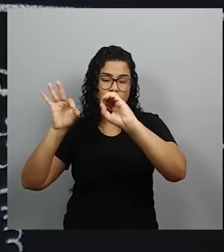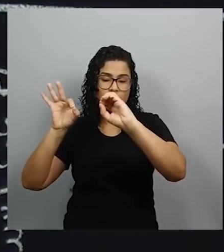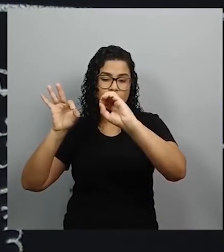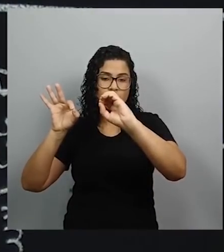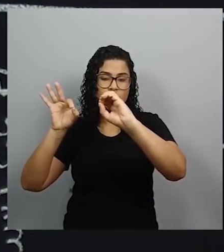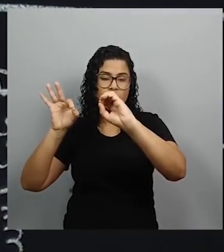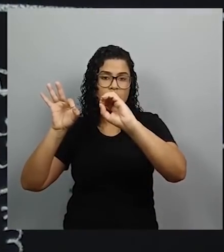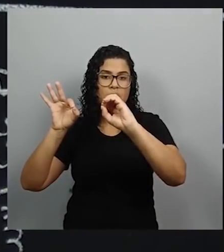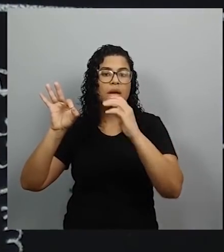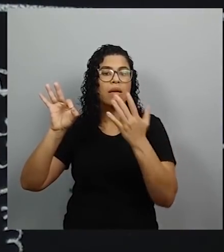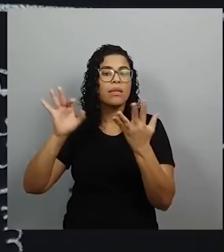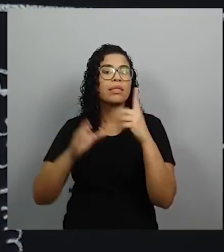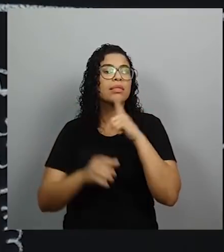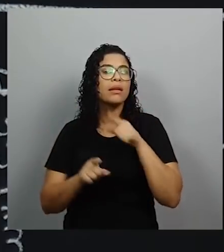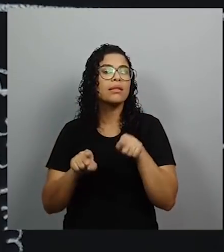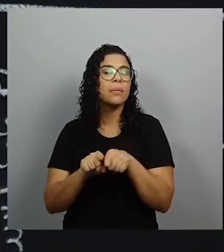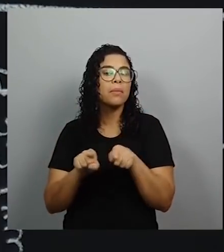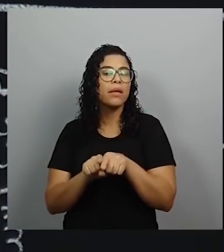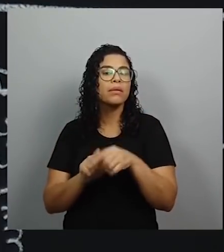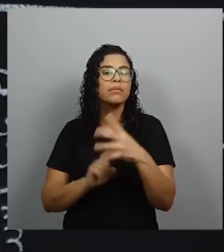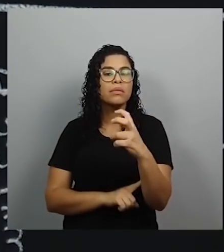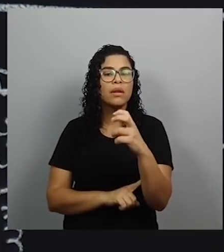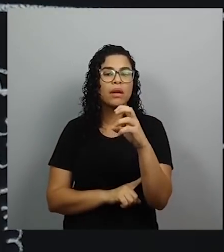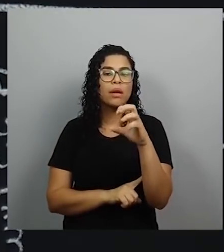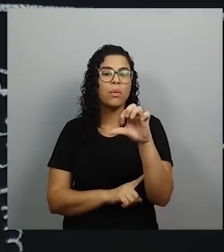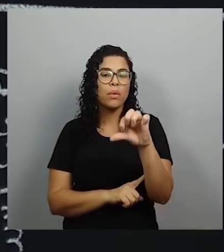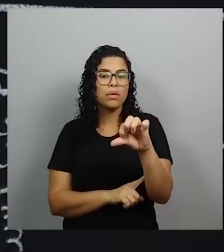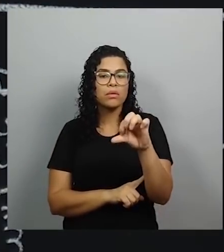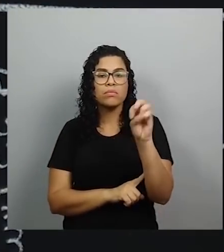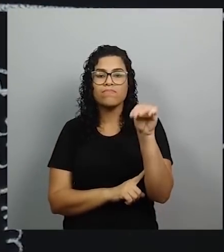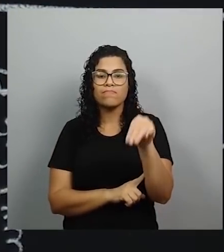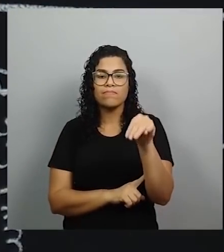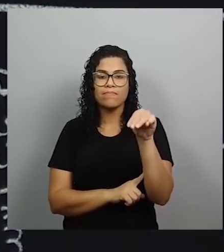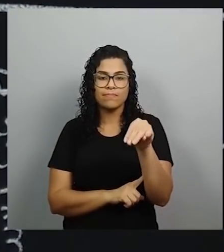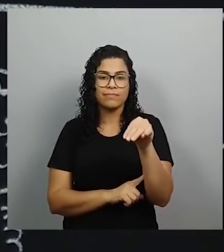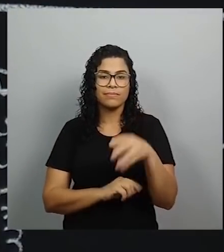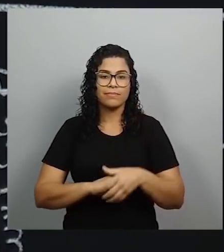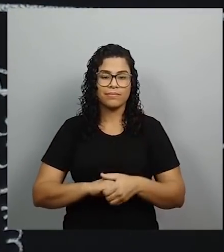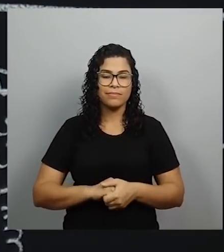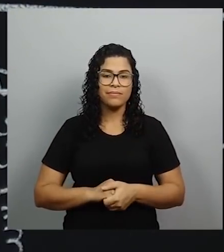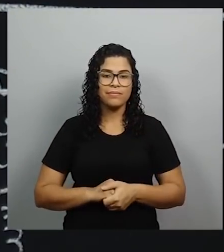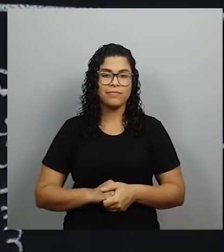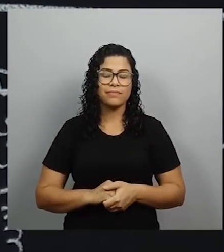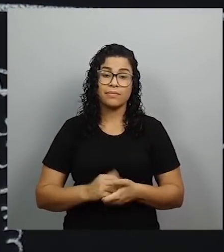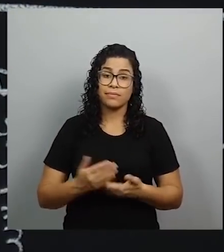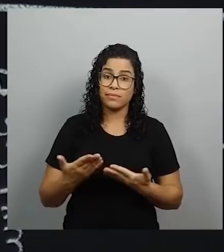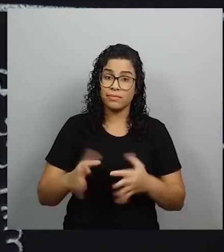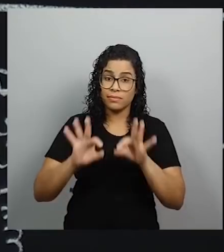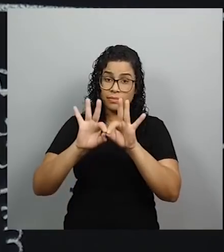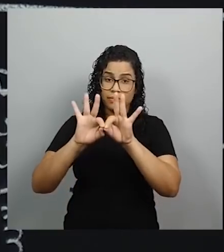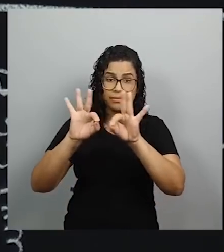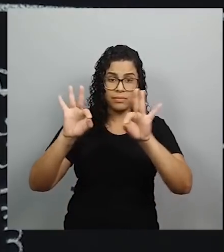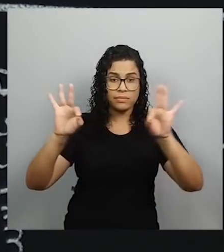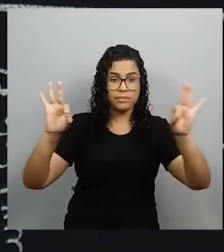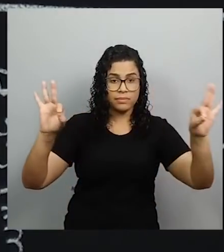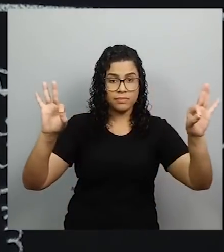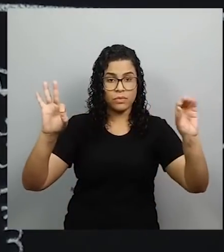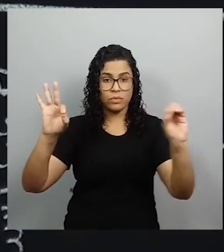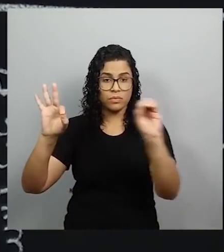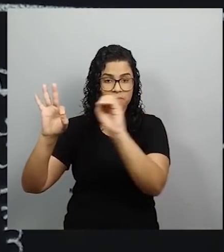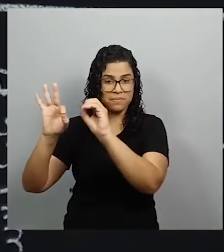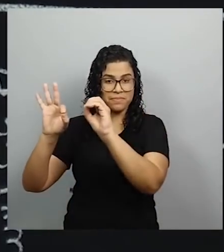graus, tendo aí mais 59 minutos para o hemisfério